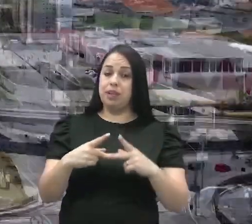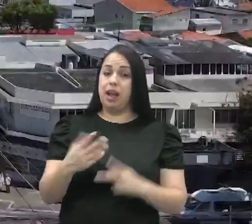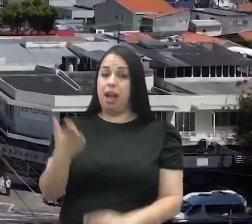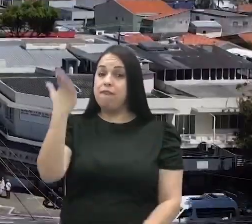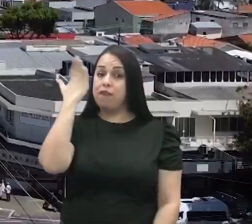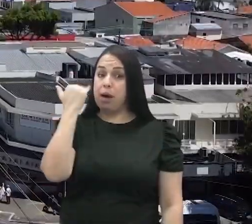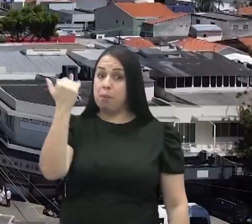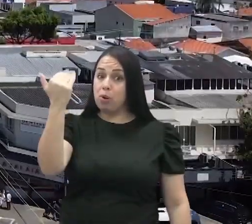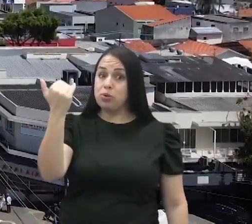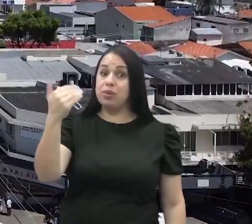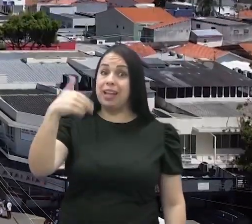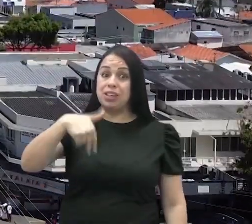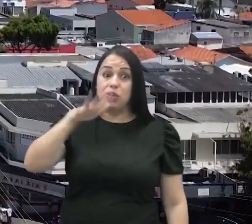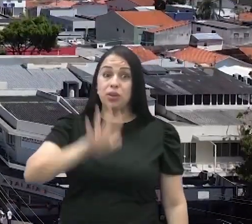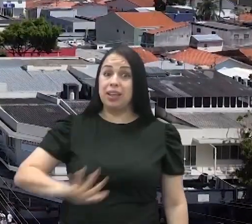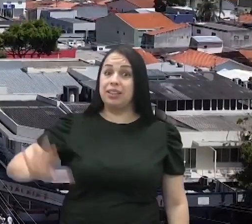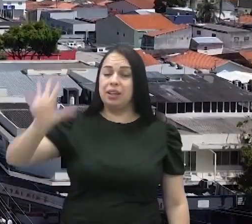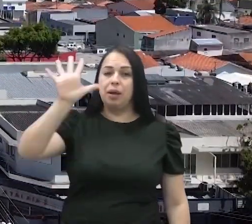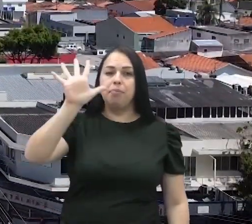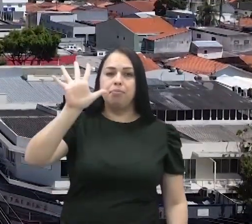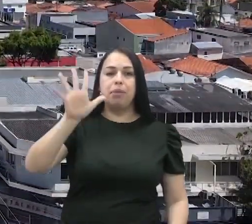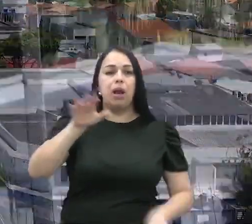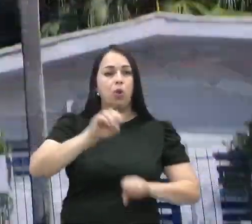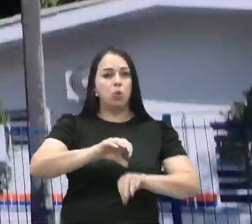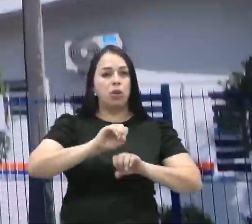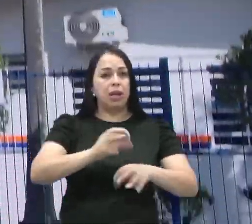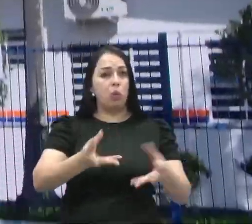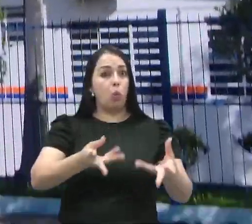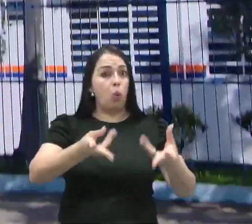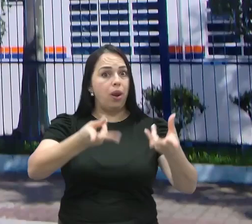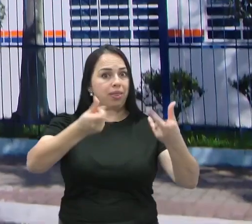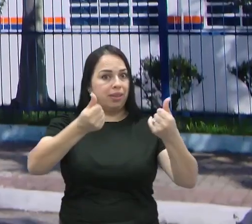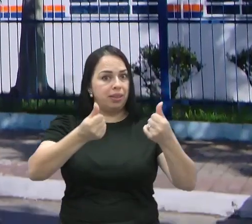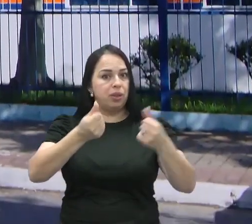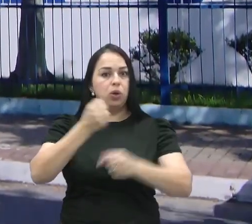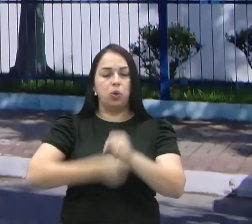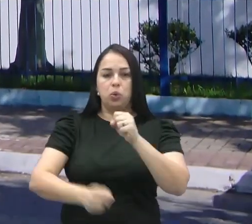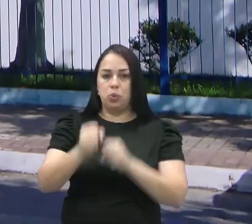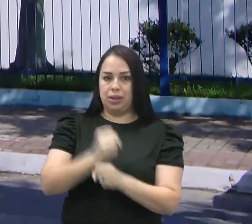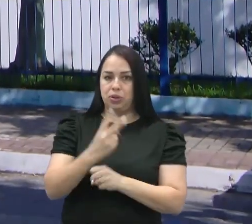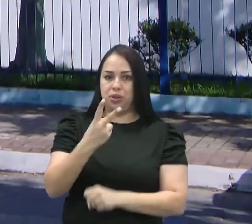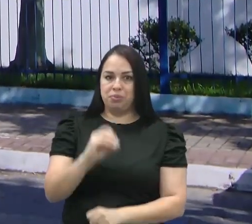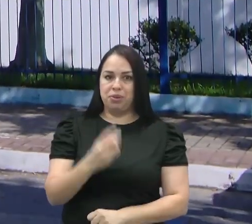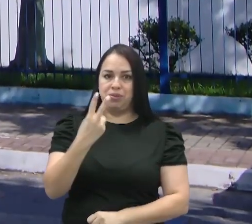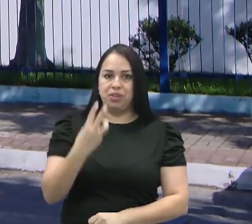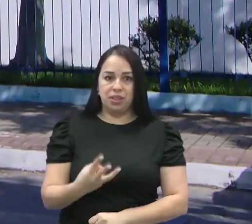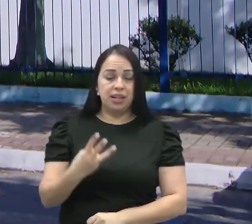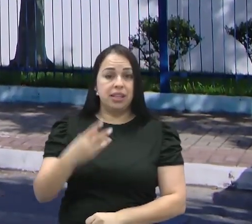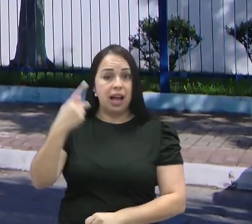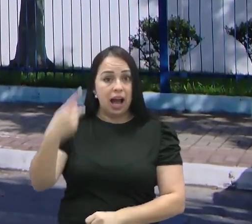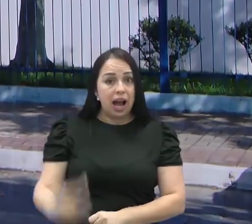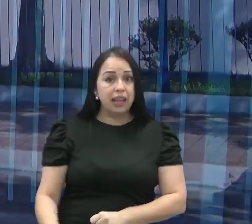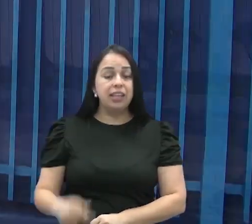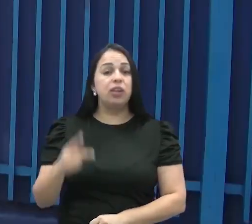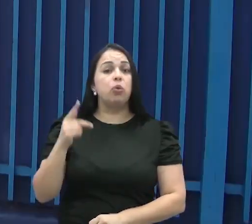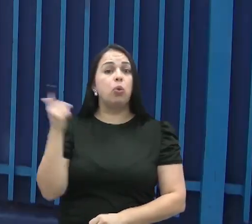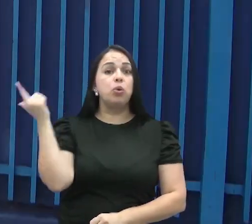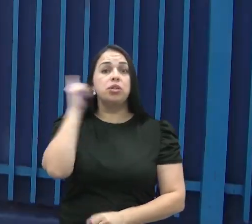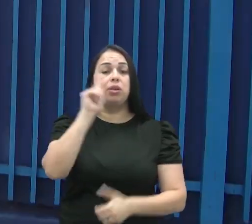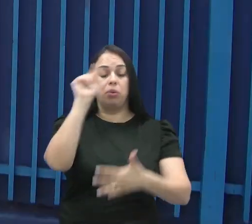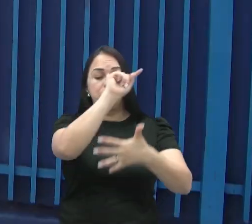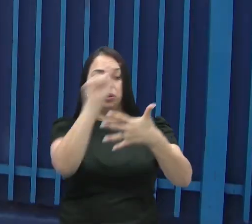São José dos Campos é conhecida nacionalmente pela qualidade do ensino público. Em 2023,